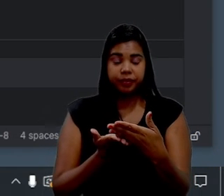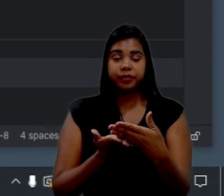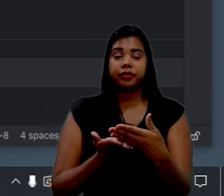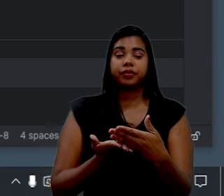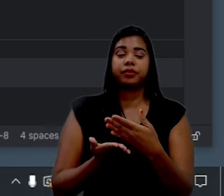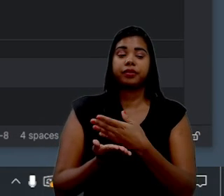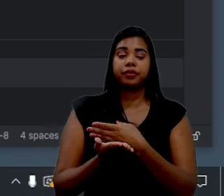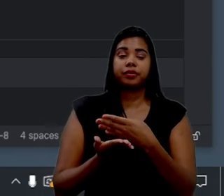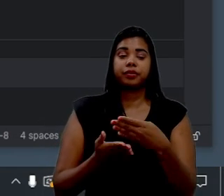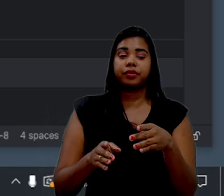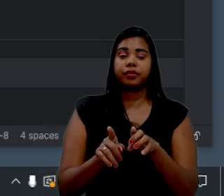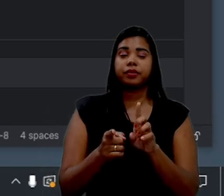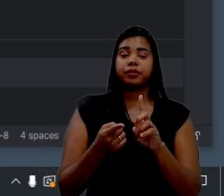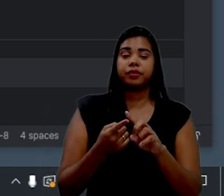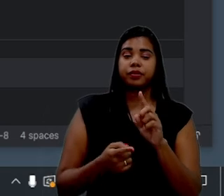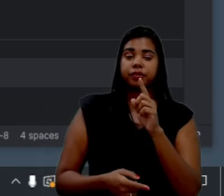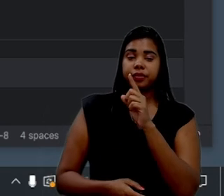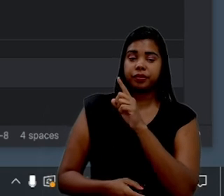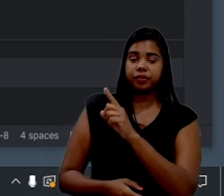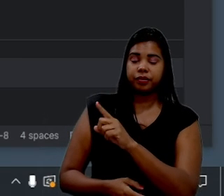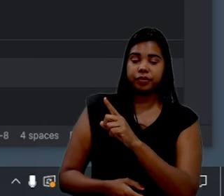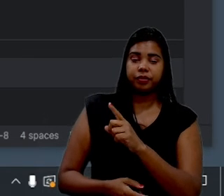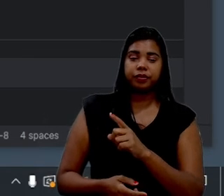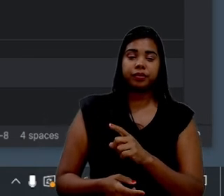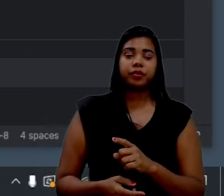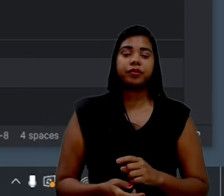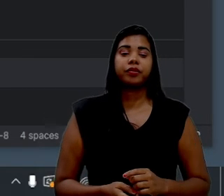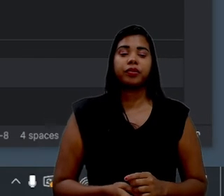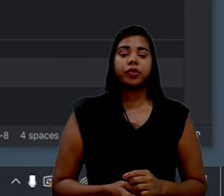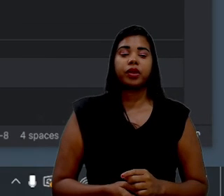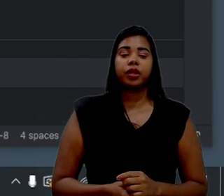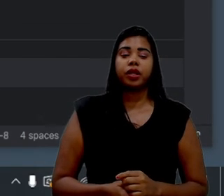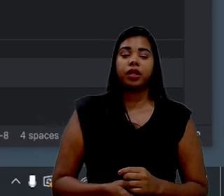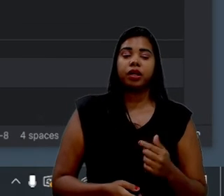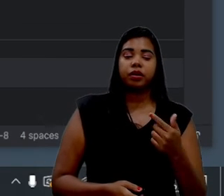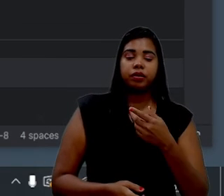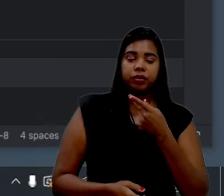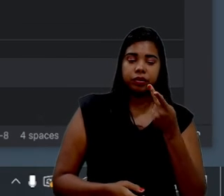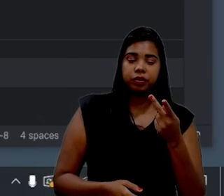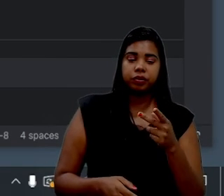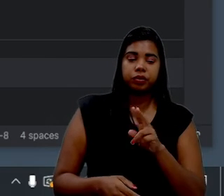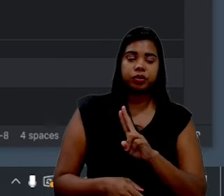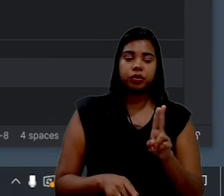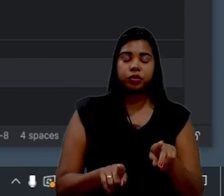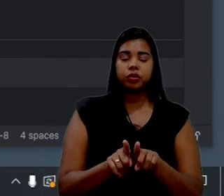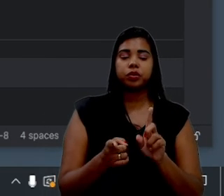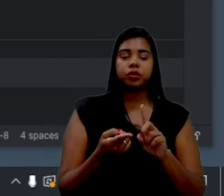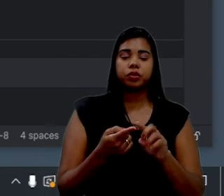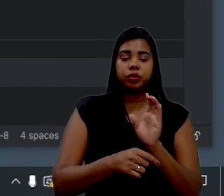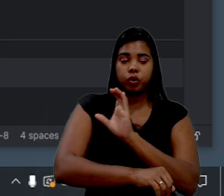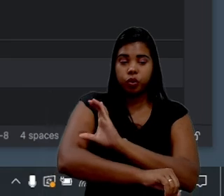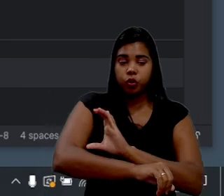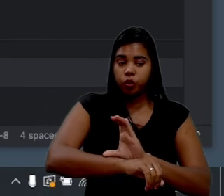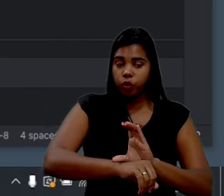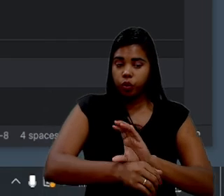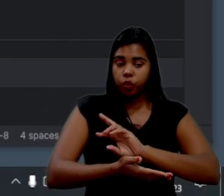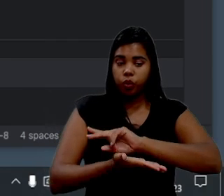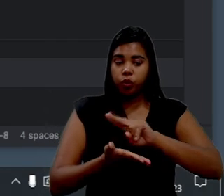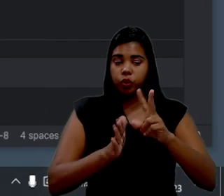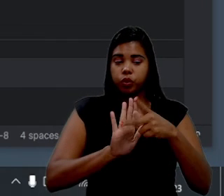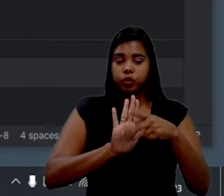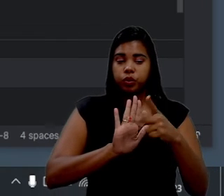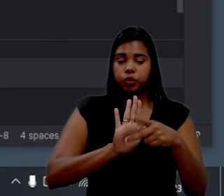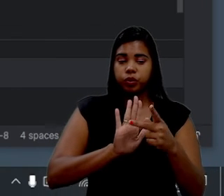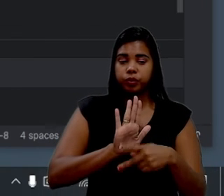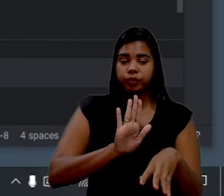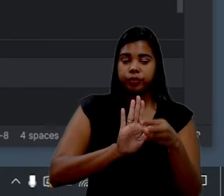as aqui, cada escola views é um apelido, tá? A gente pegou o, né, do cursos, né, que é do projeto, a gente